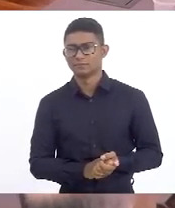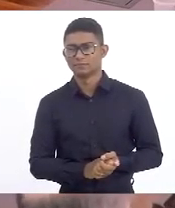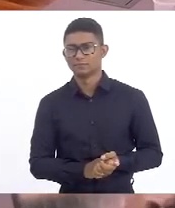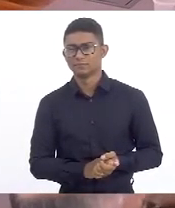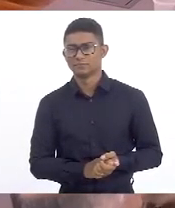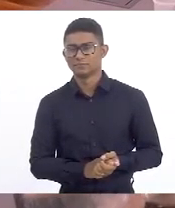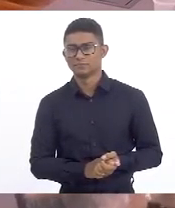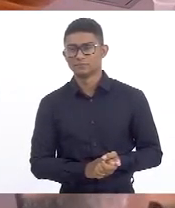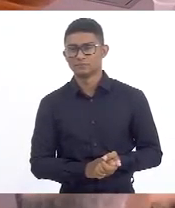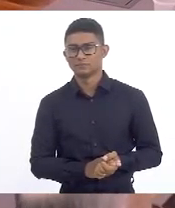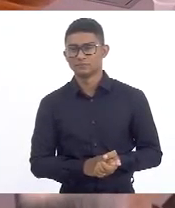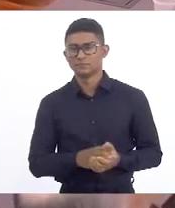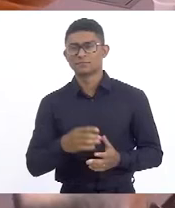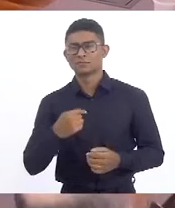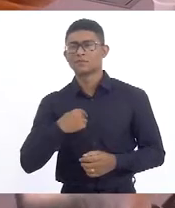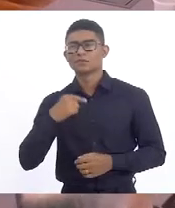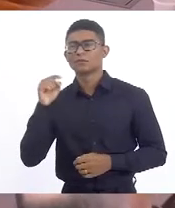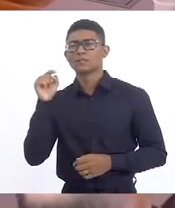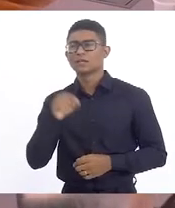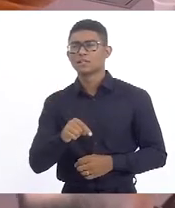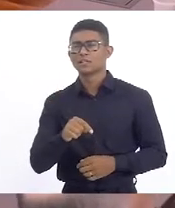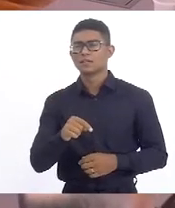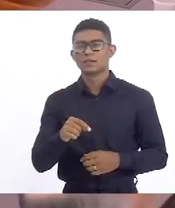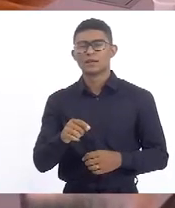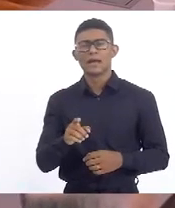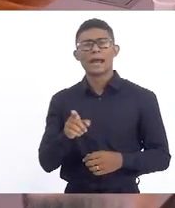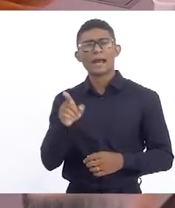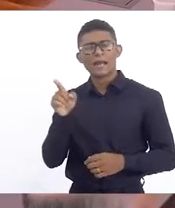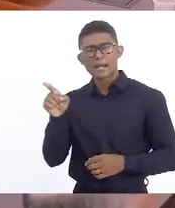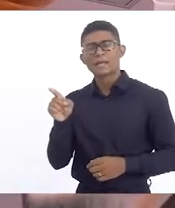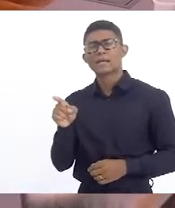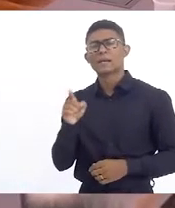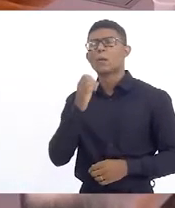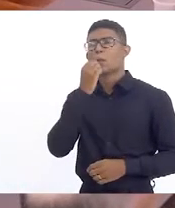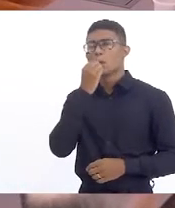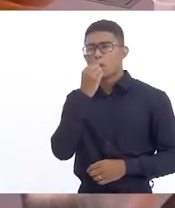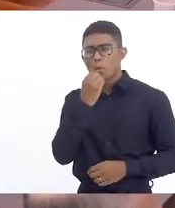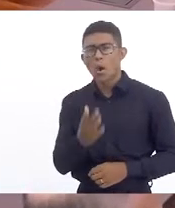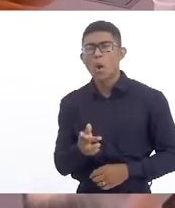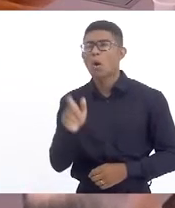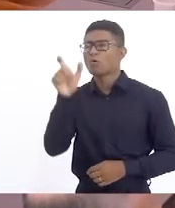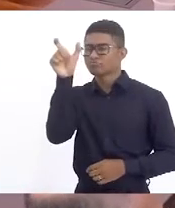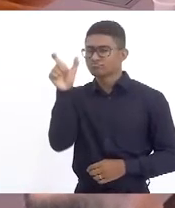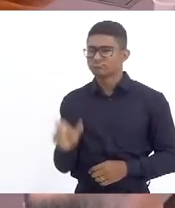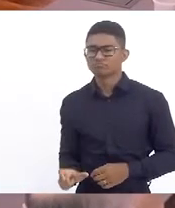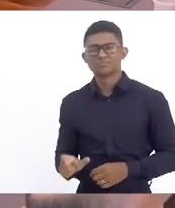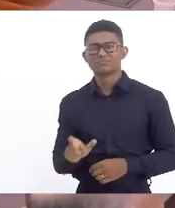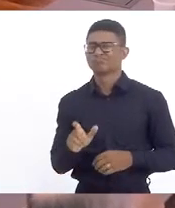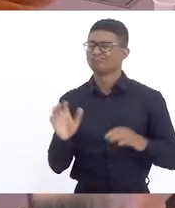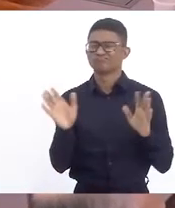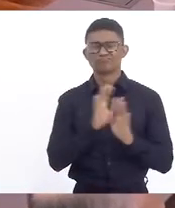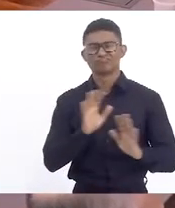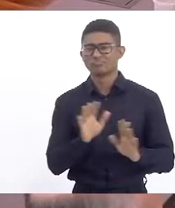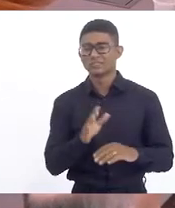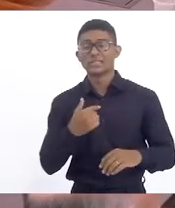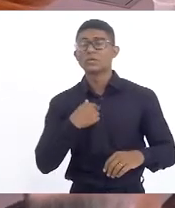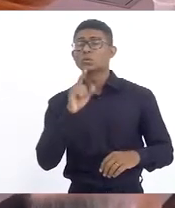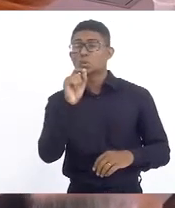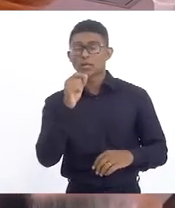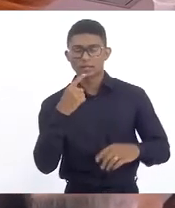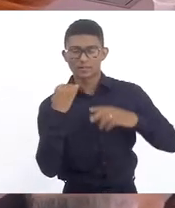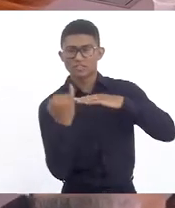analisando se o presidente é bacana ou não. Eu estou fazendo uma análise institucional.